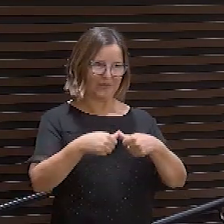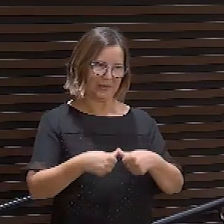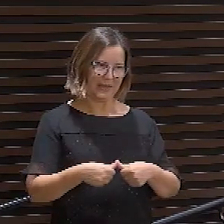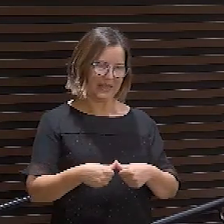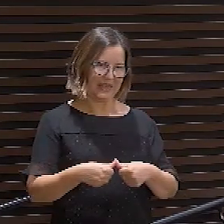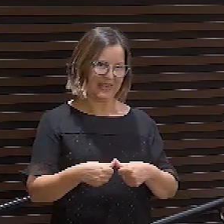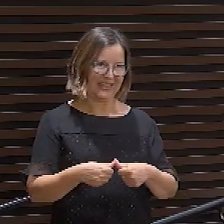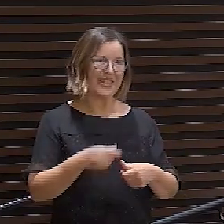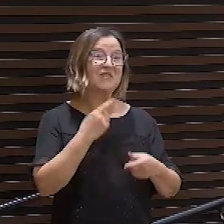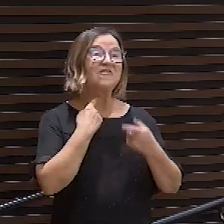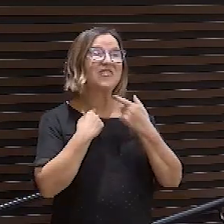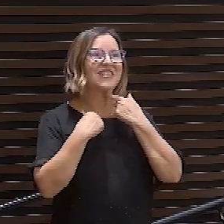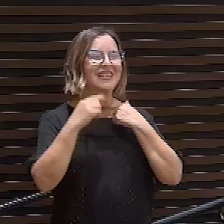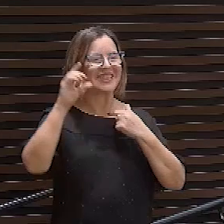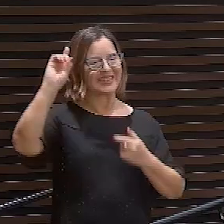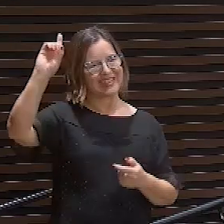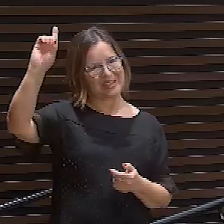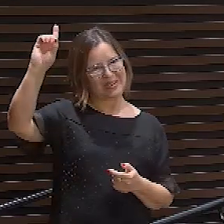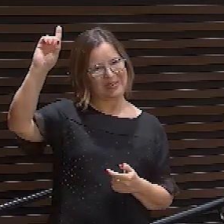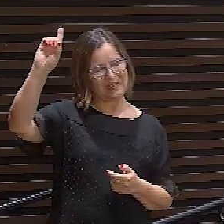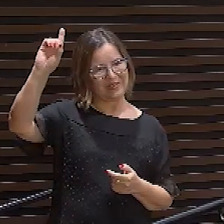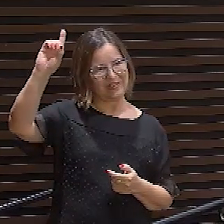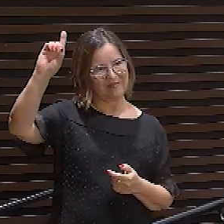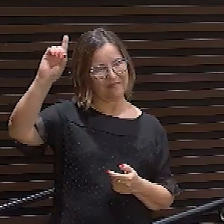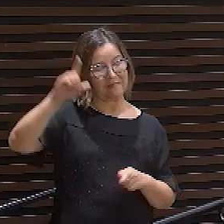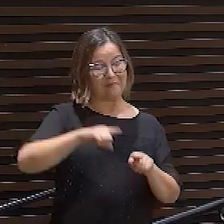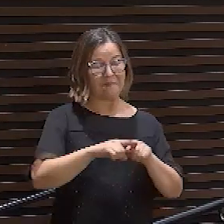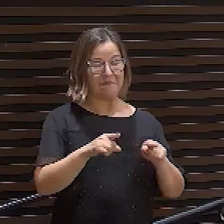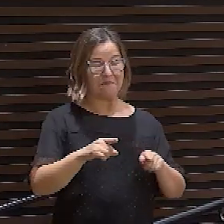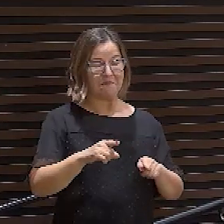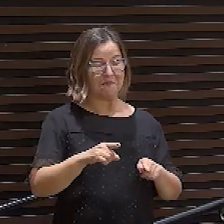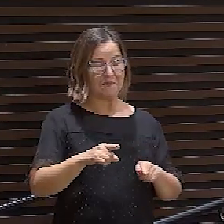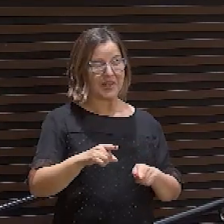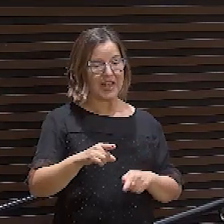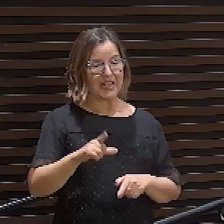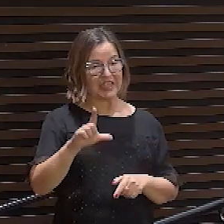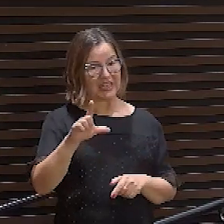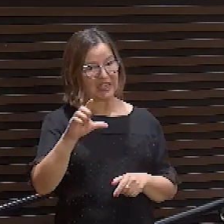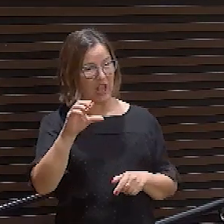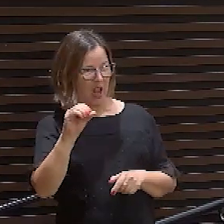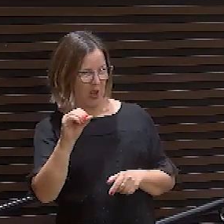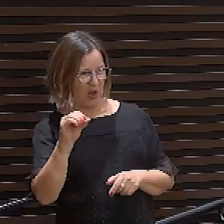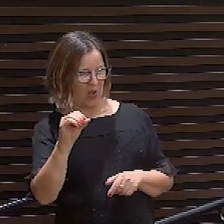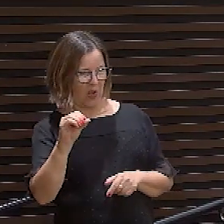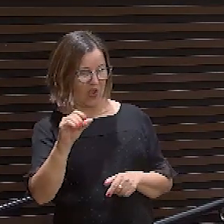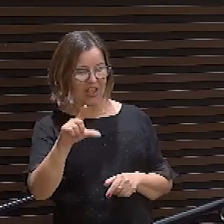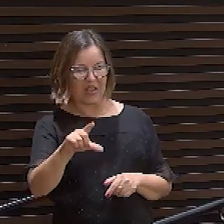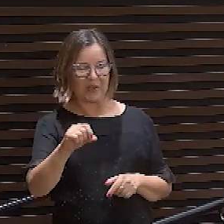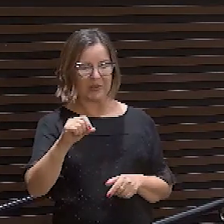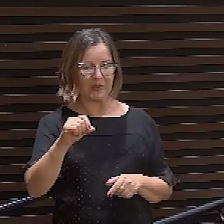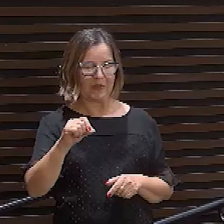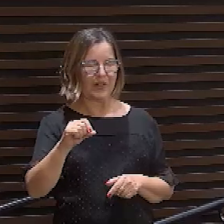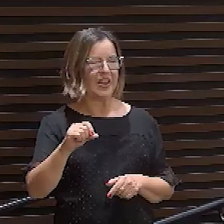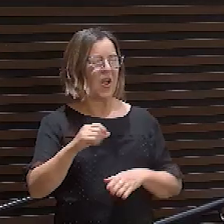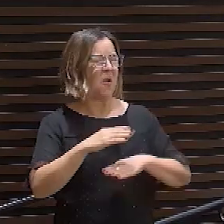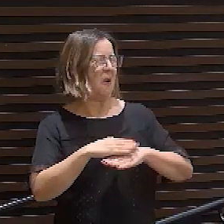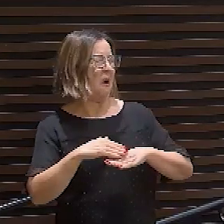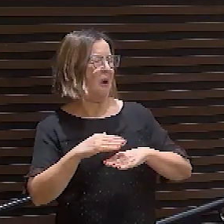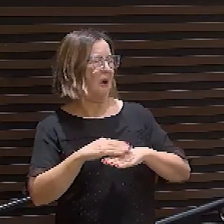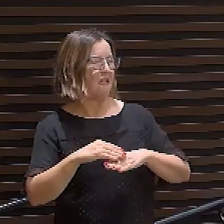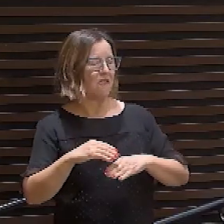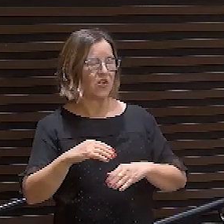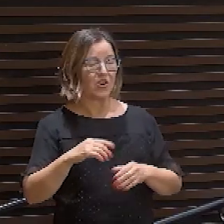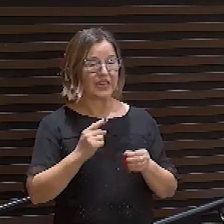na vontade de Deus, enquanto Ló escolheu o conforto de Sodoma. Quando eu prefiro